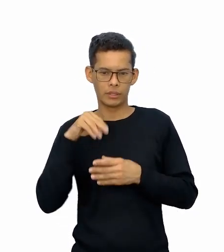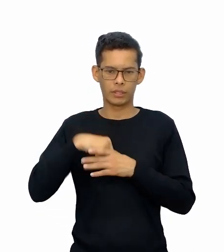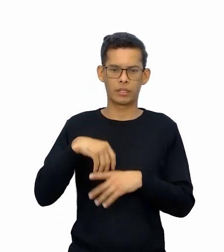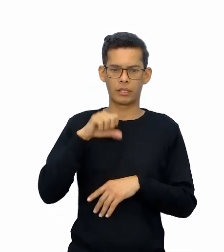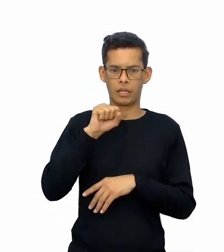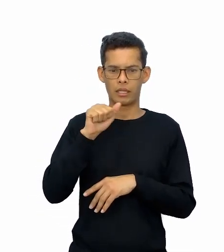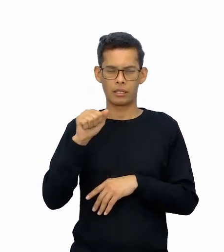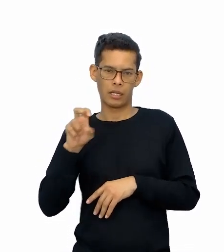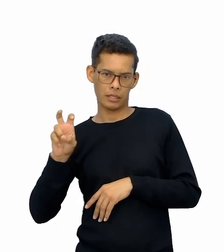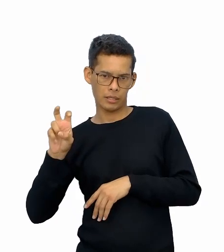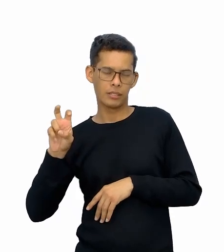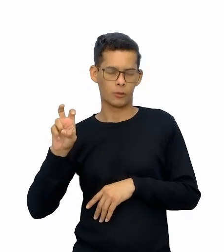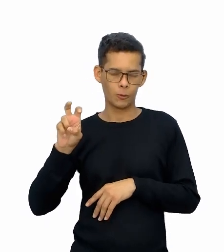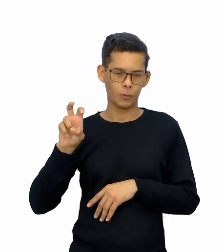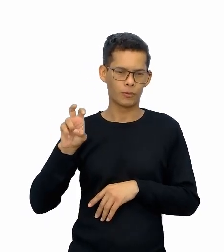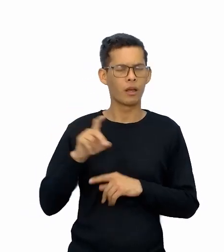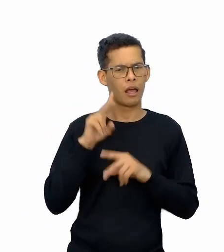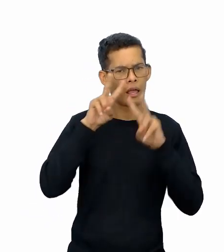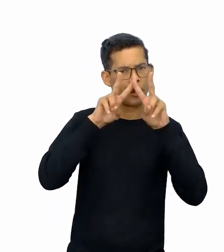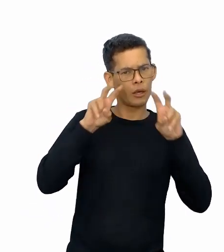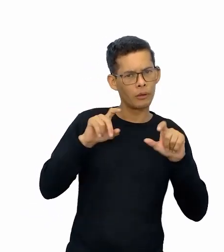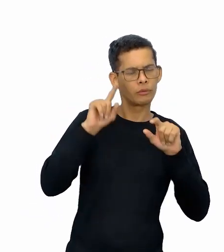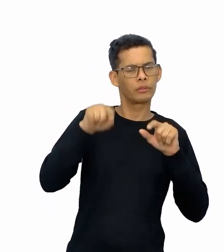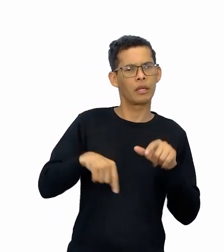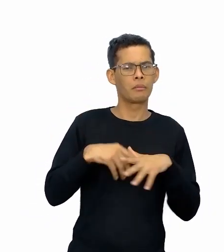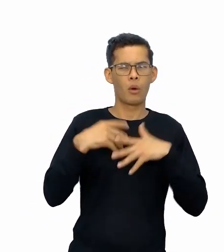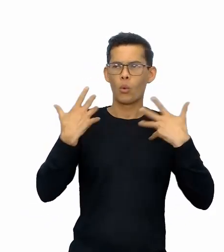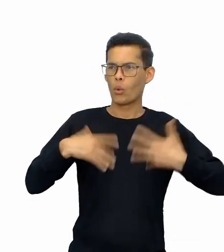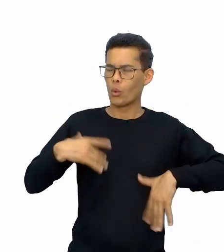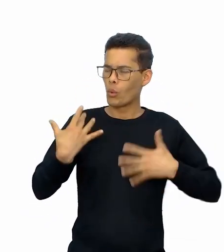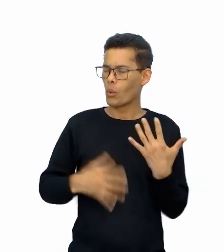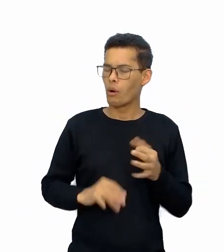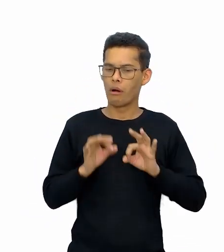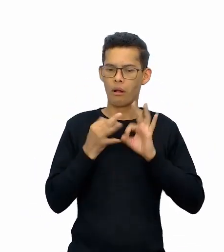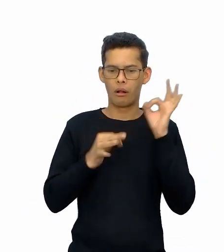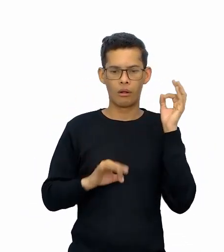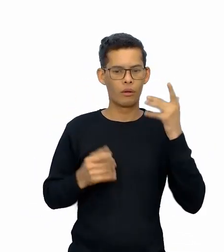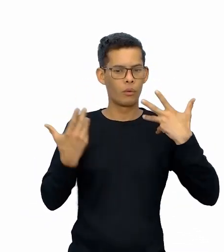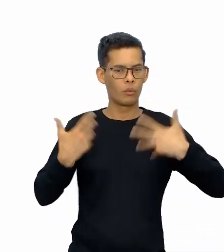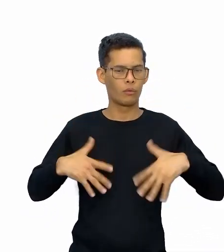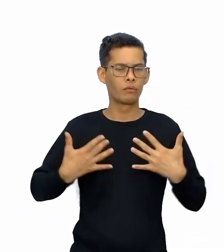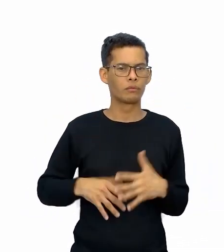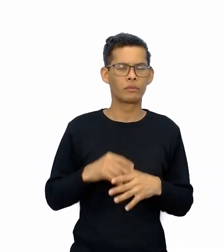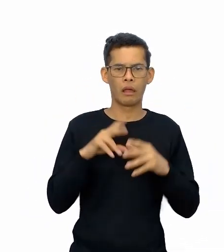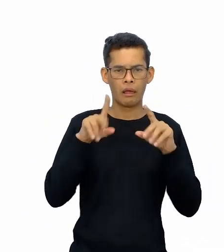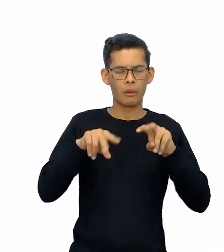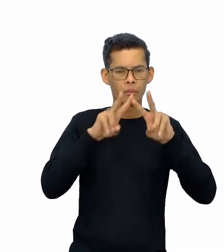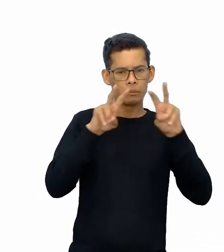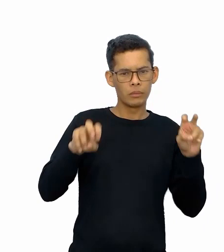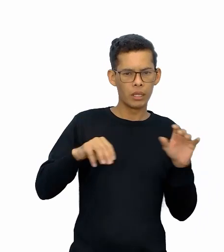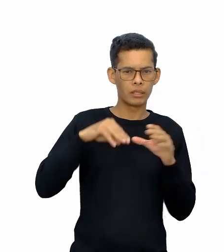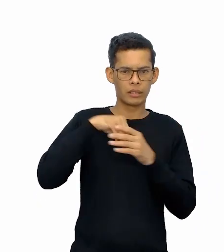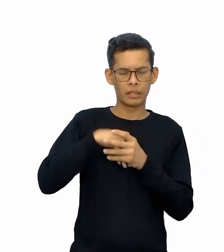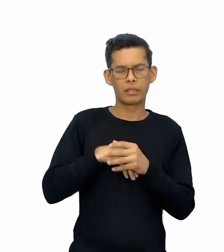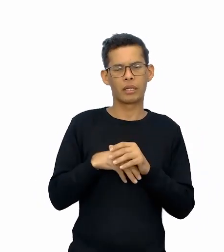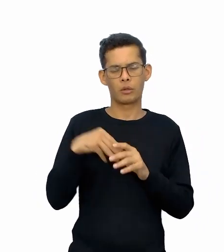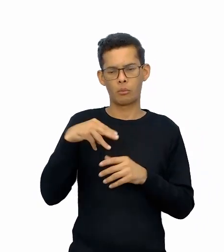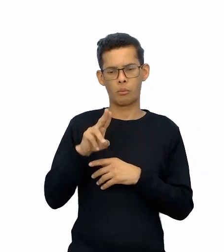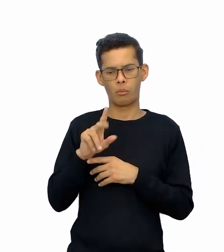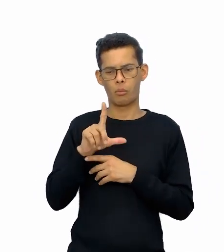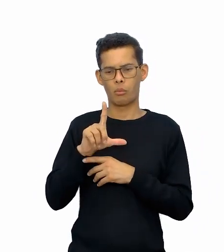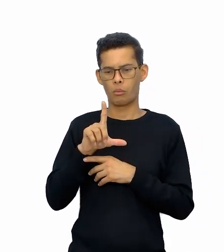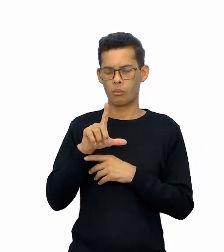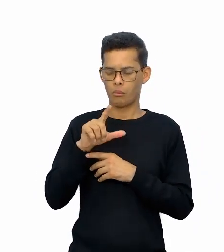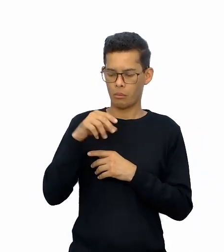SA5. Trata-se, claro, de um tema extremamente amplo, né, uma abordagem multidisciplinar e que pode, além de trazer